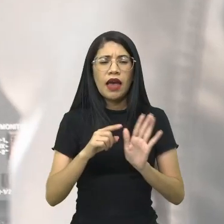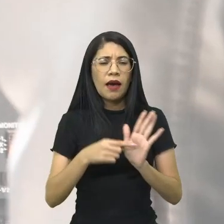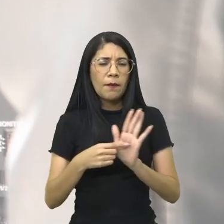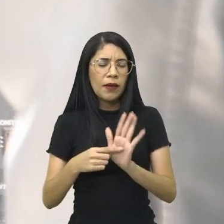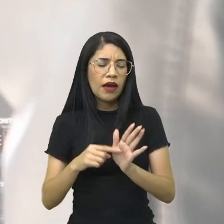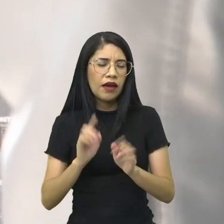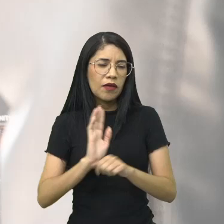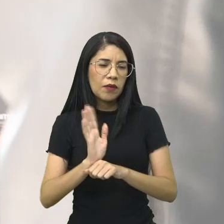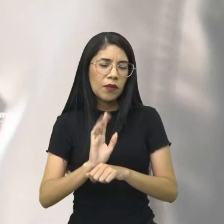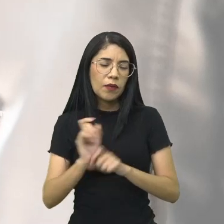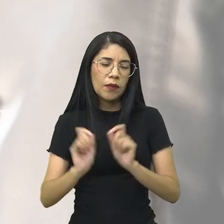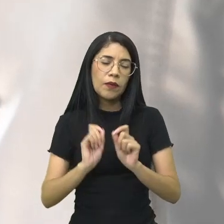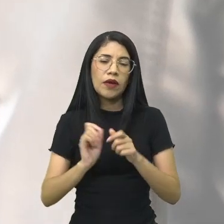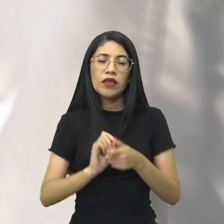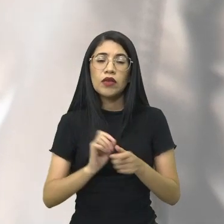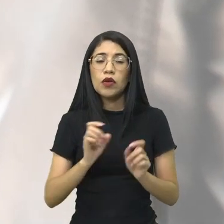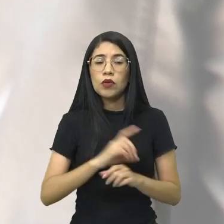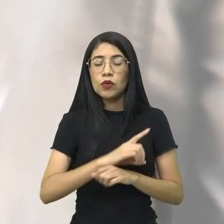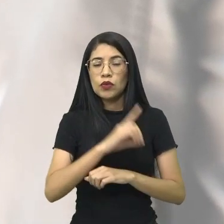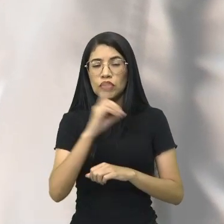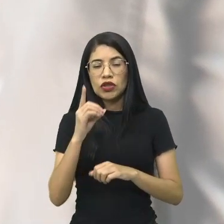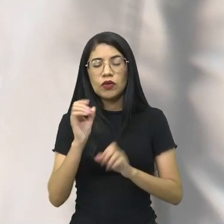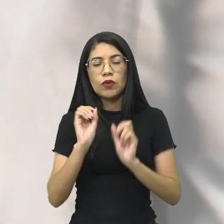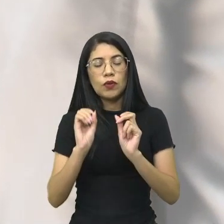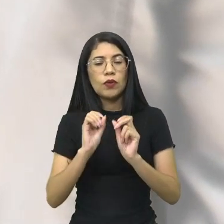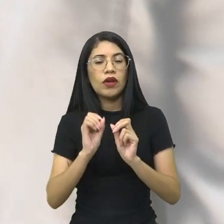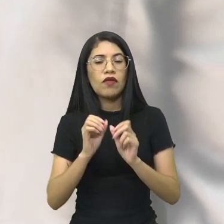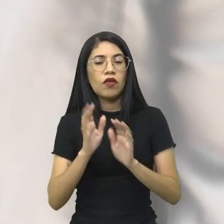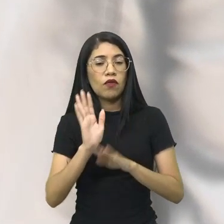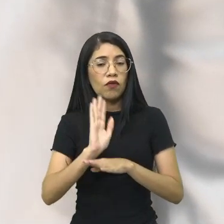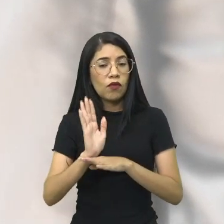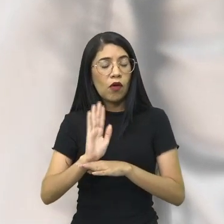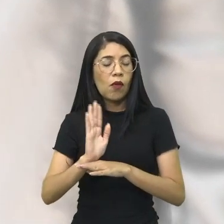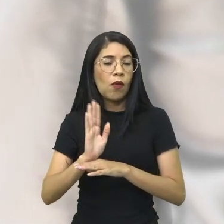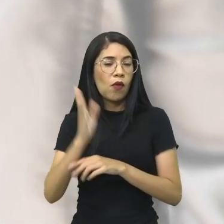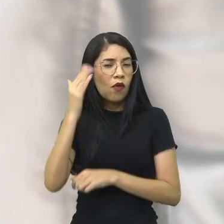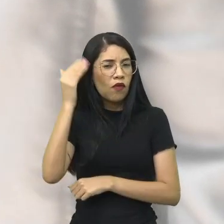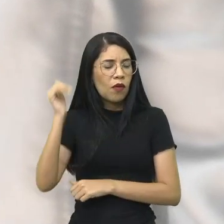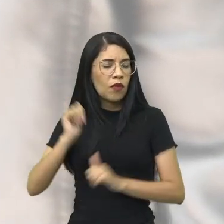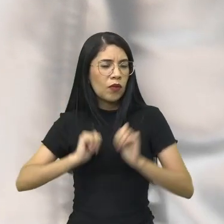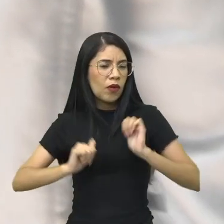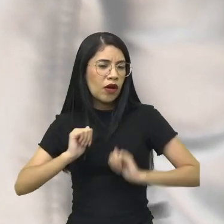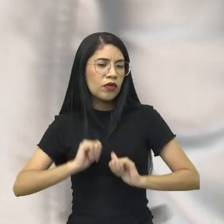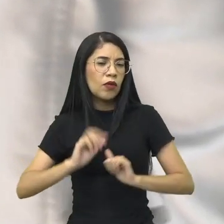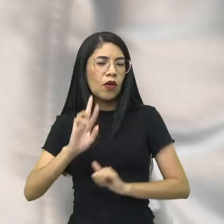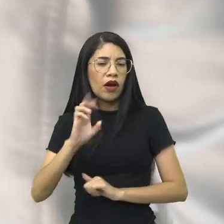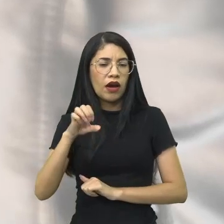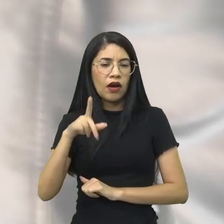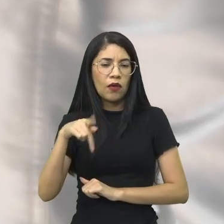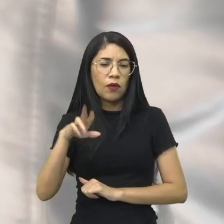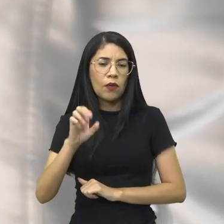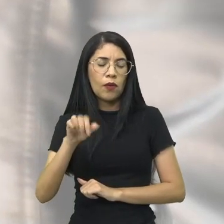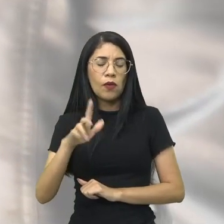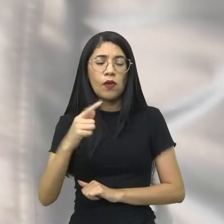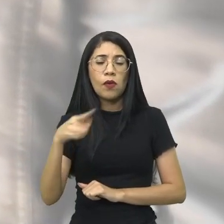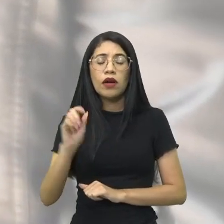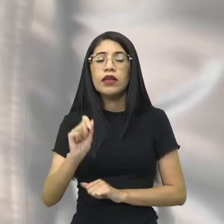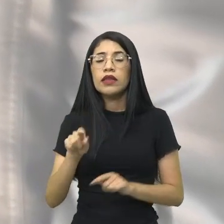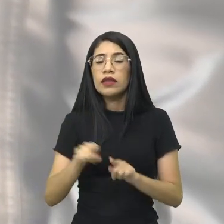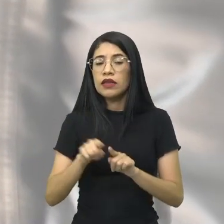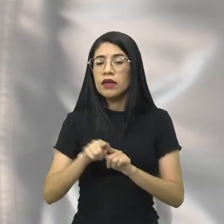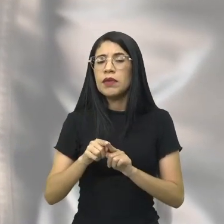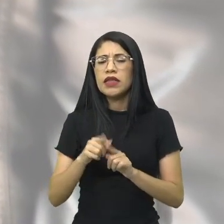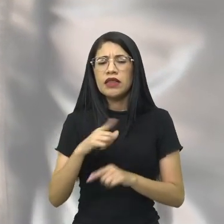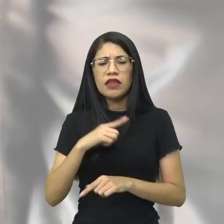Irmãos foram filmadas durante o dia da festa, tendo a participação do famoso ator Cauã Raymond, atuando como personagem Omar, o que causou